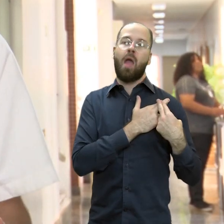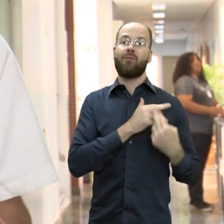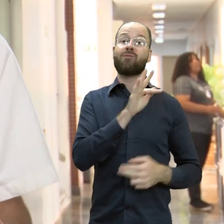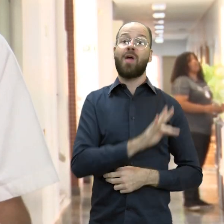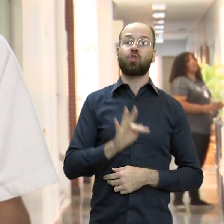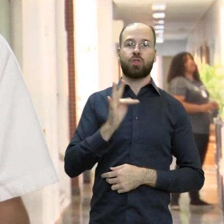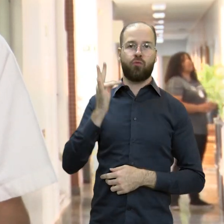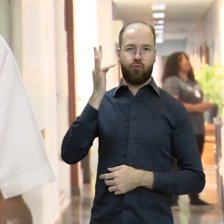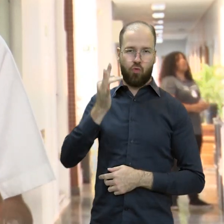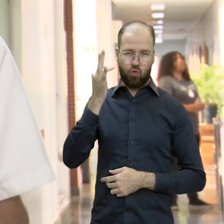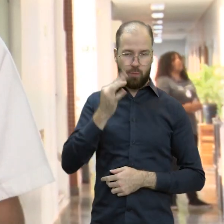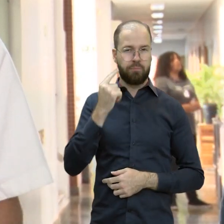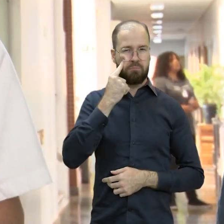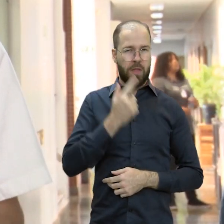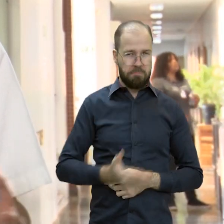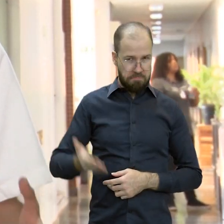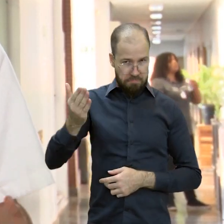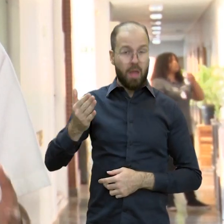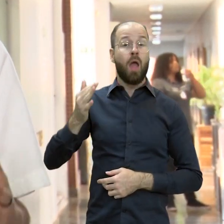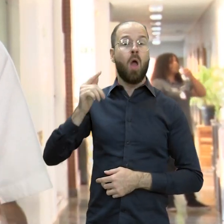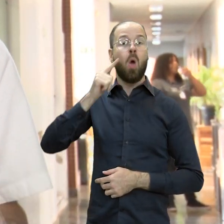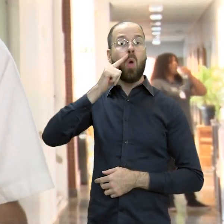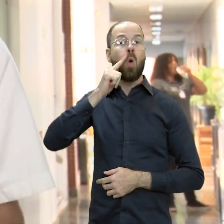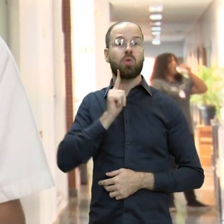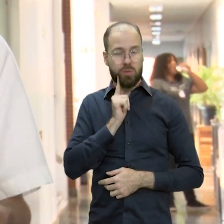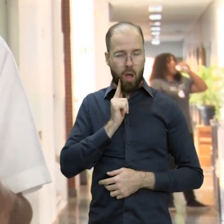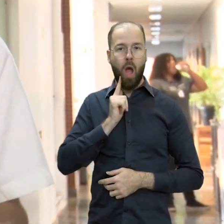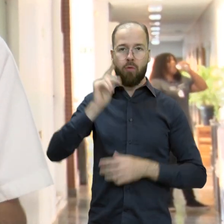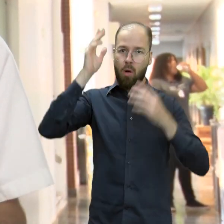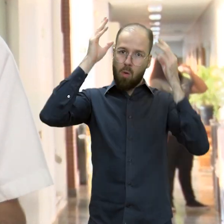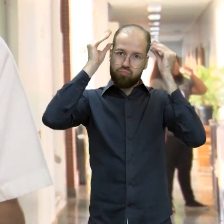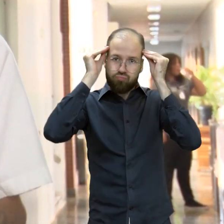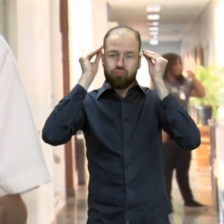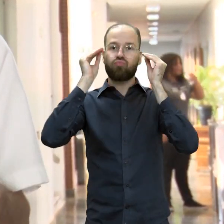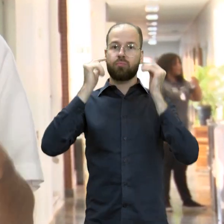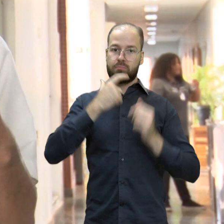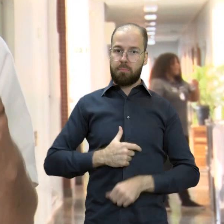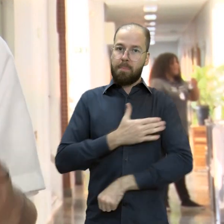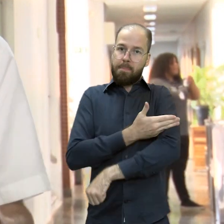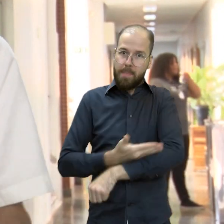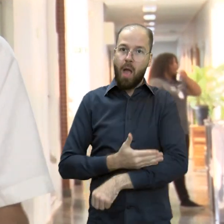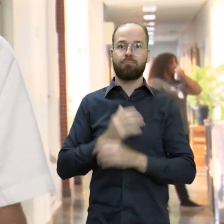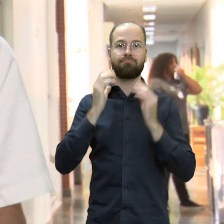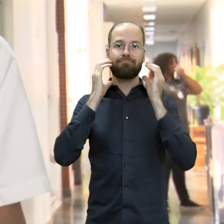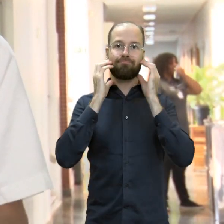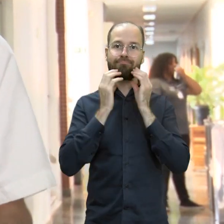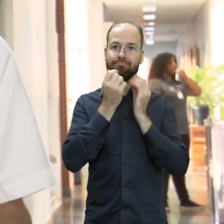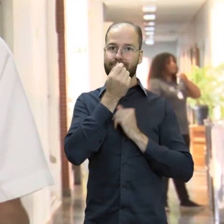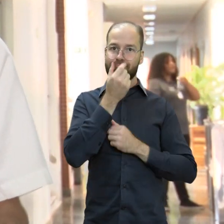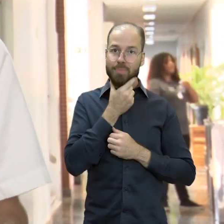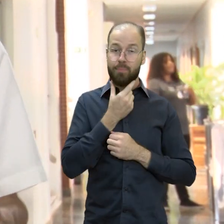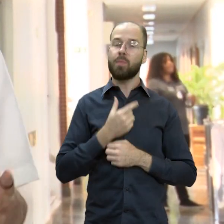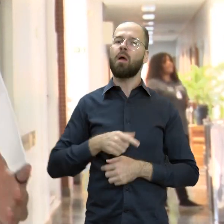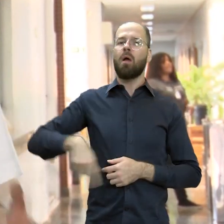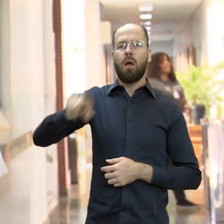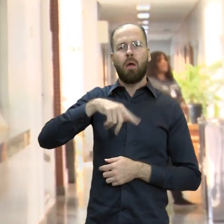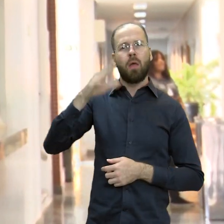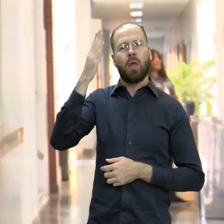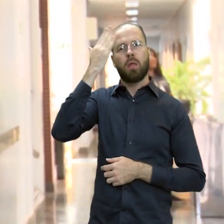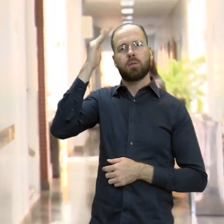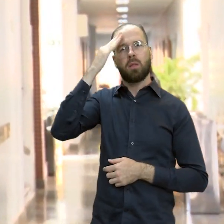jovem adulto de pele clara, tenho os cabelos castanhos escuros curtos e uso barba. E para entender um pouco melhor esse conceito, na